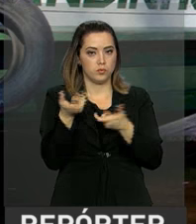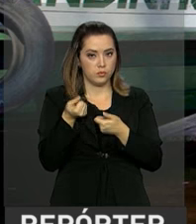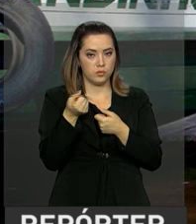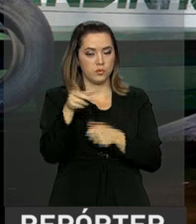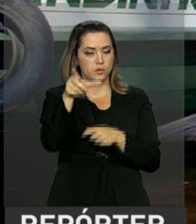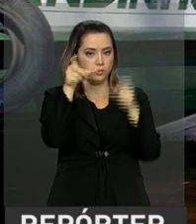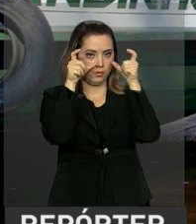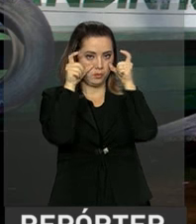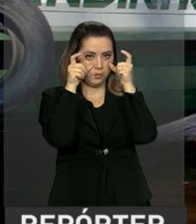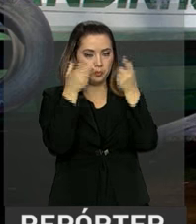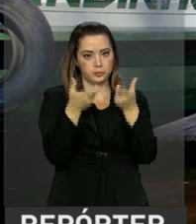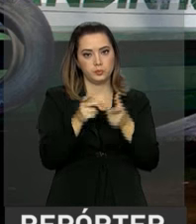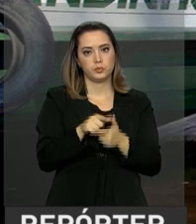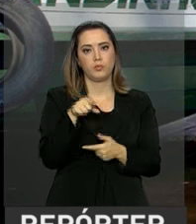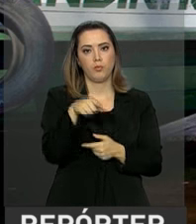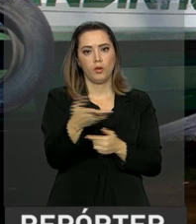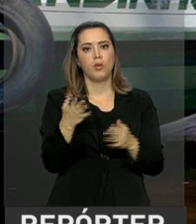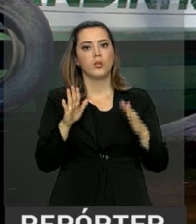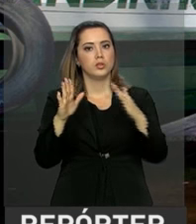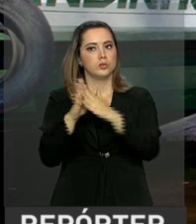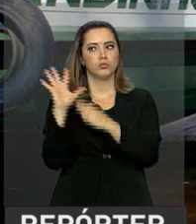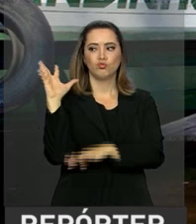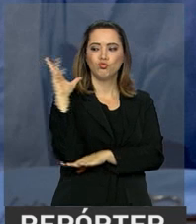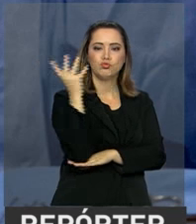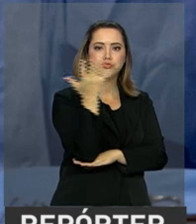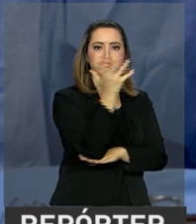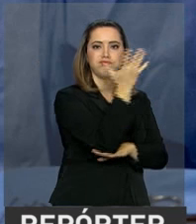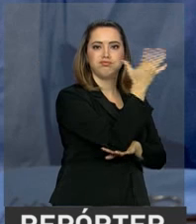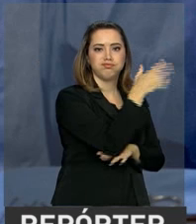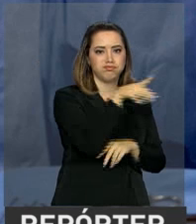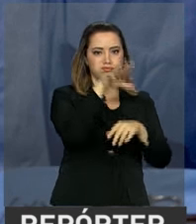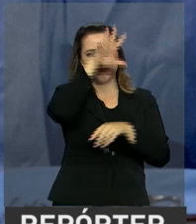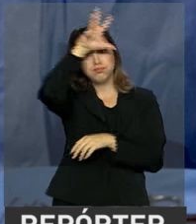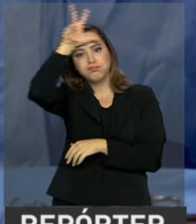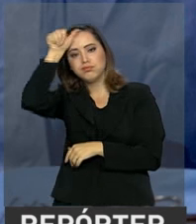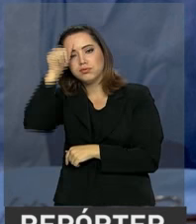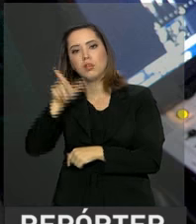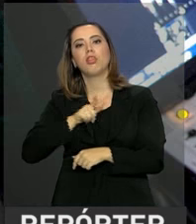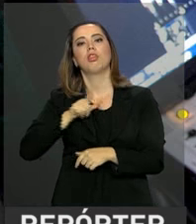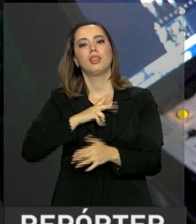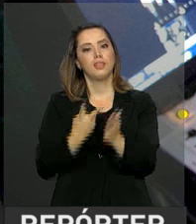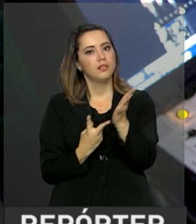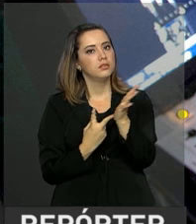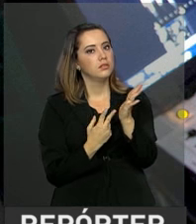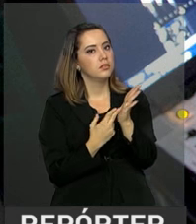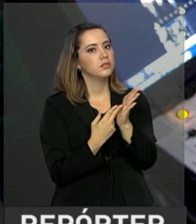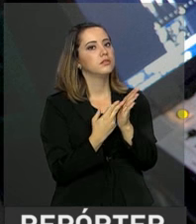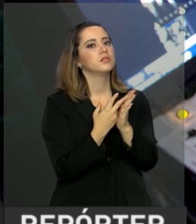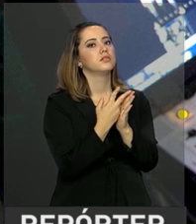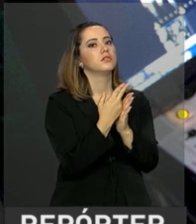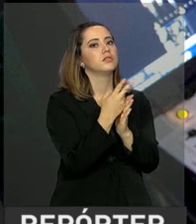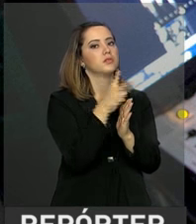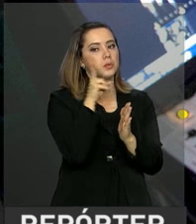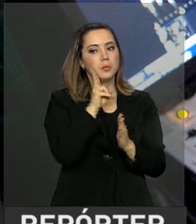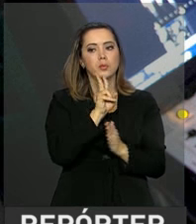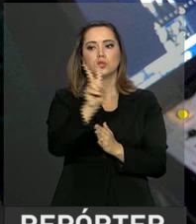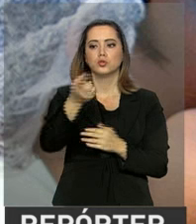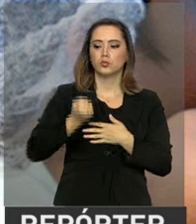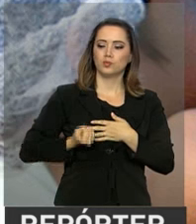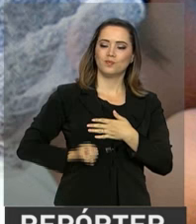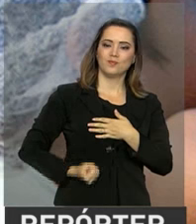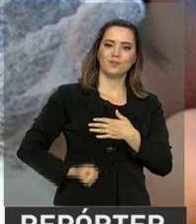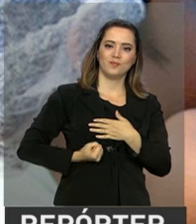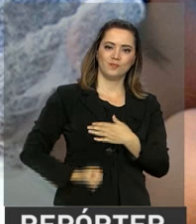atender, foi montada uma estrutura no meio da floresta amazônica, com centros cirúrgicos e espaço para exames de